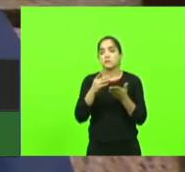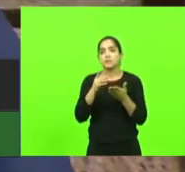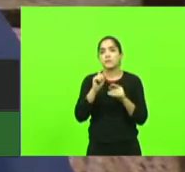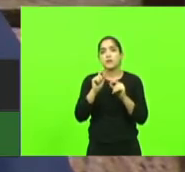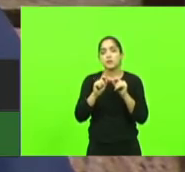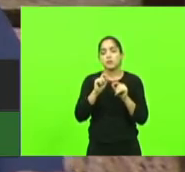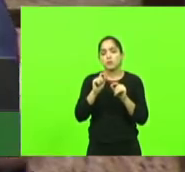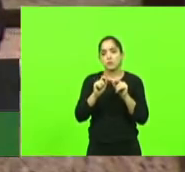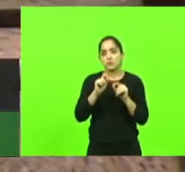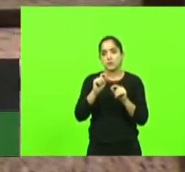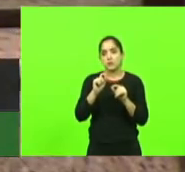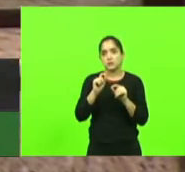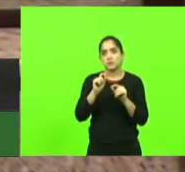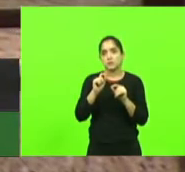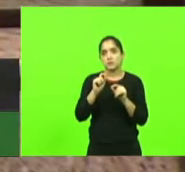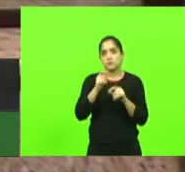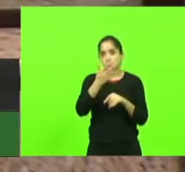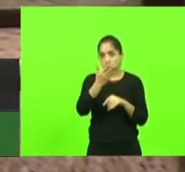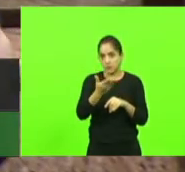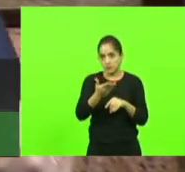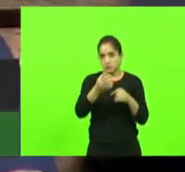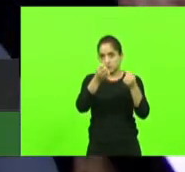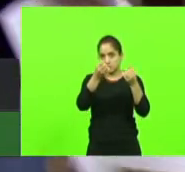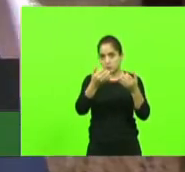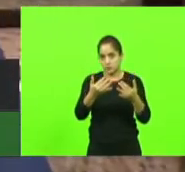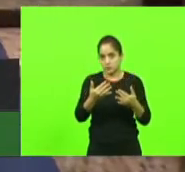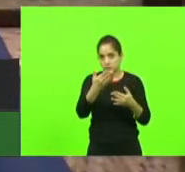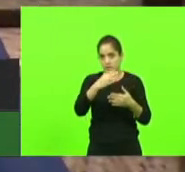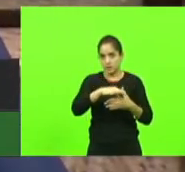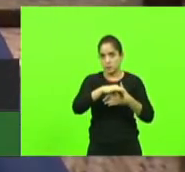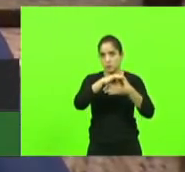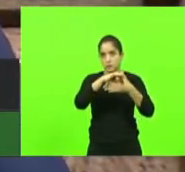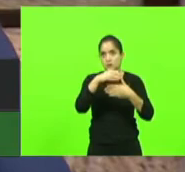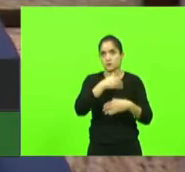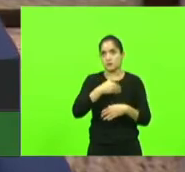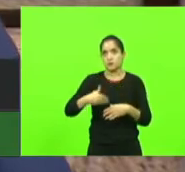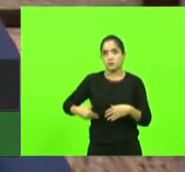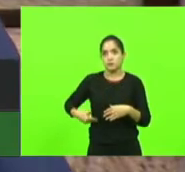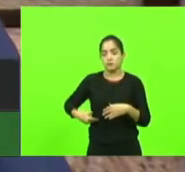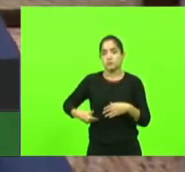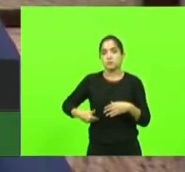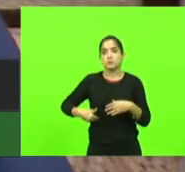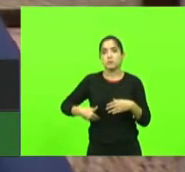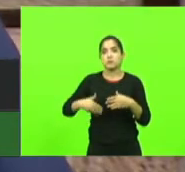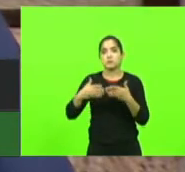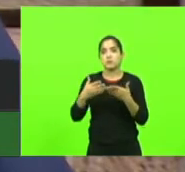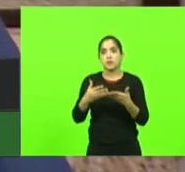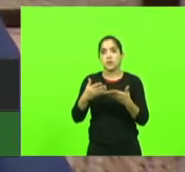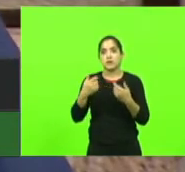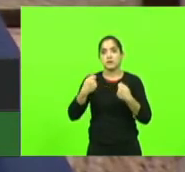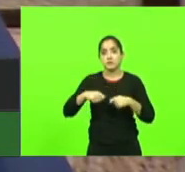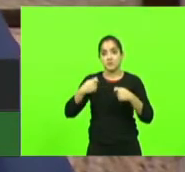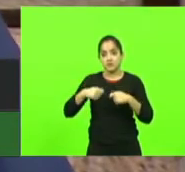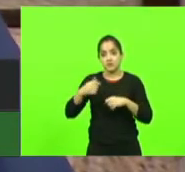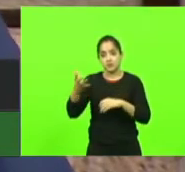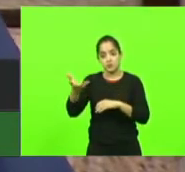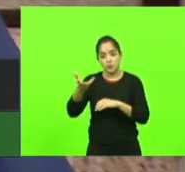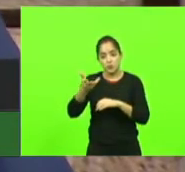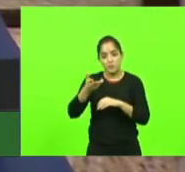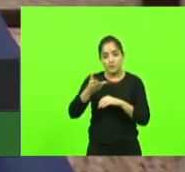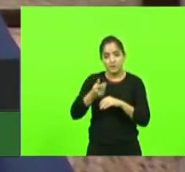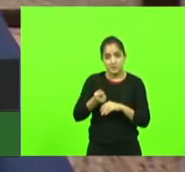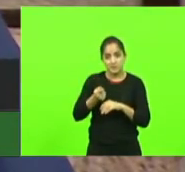é uma palavra que acabou de falar o líder do governo. Nós tivemos que convencer o ministro